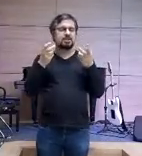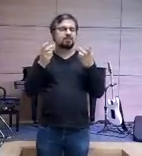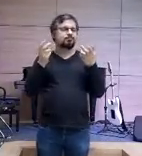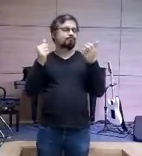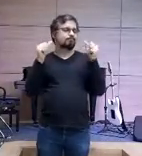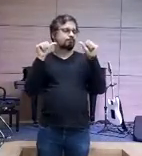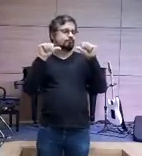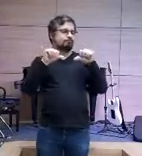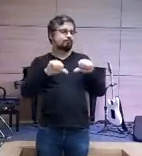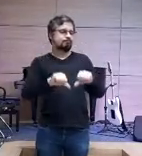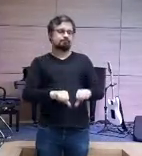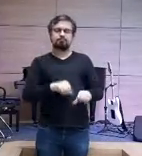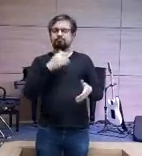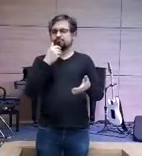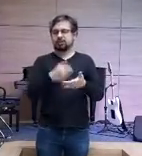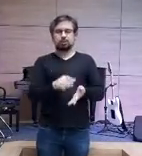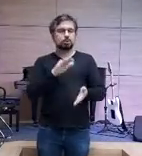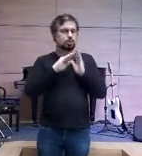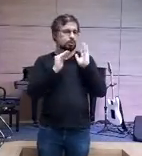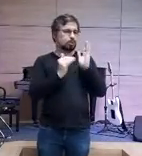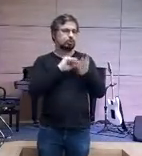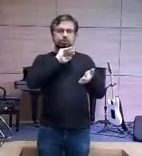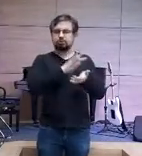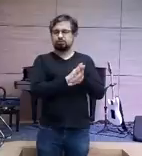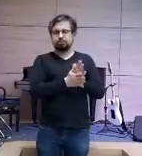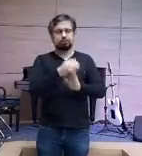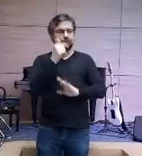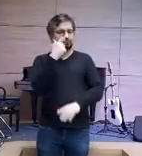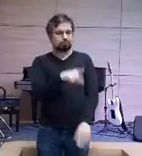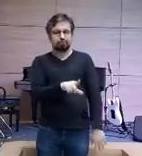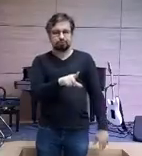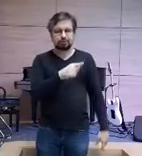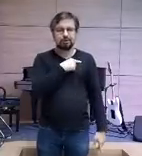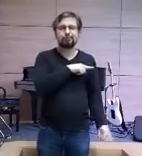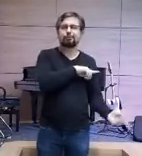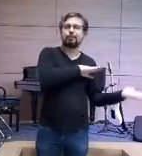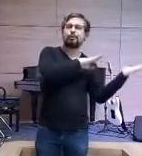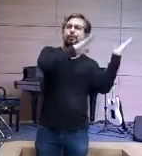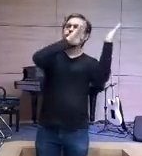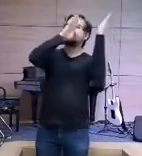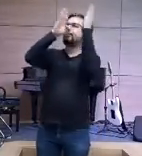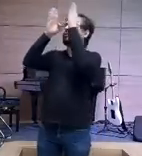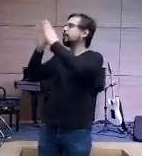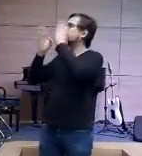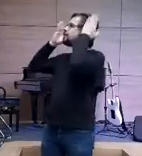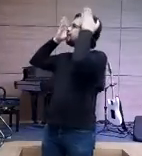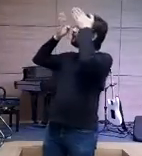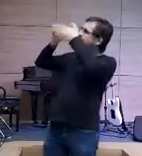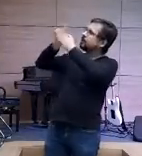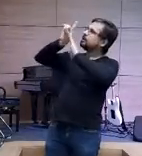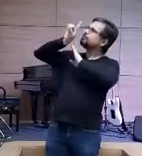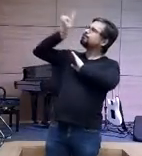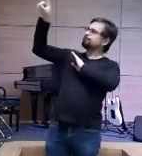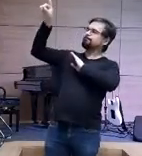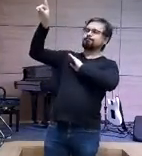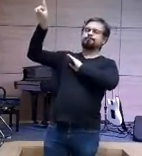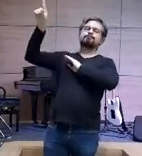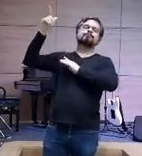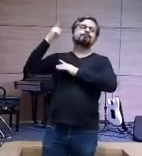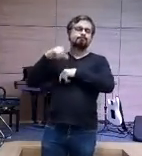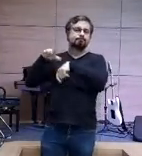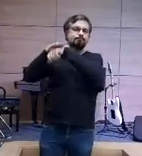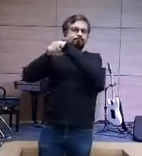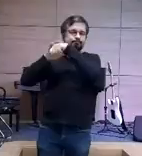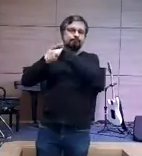já tá tudo destruído tudo acabado novamente e aí nós nos voltamos novamente ao Senhor e